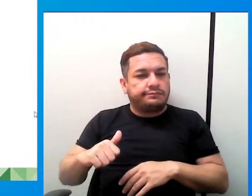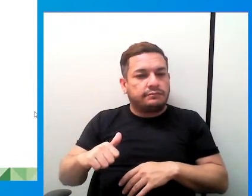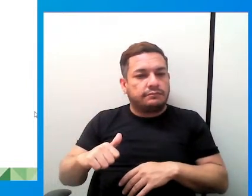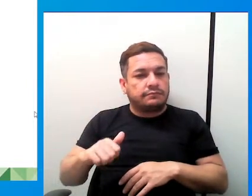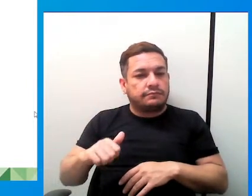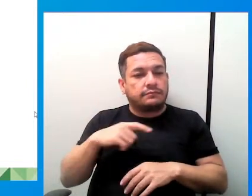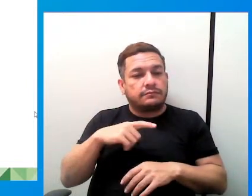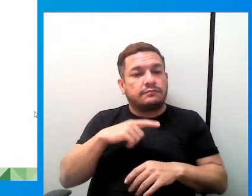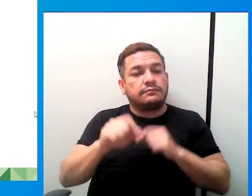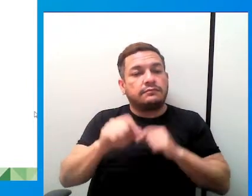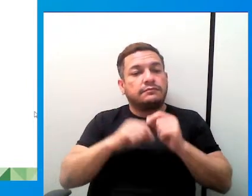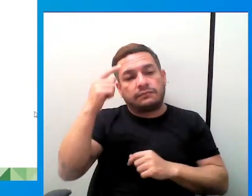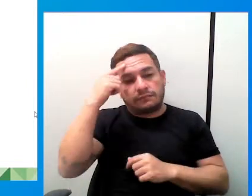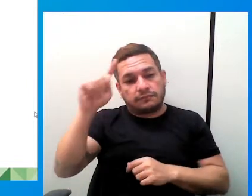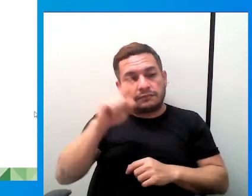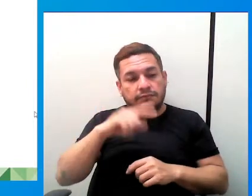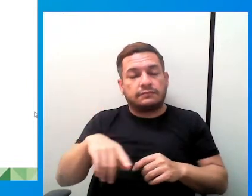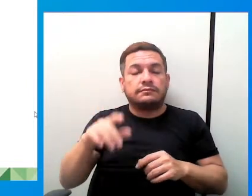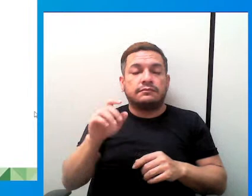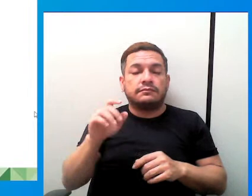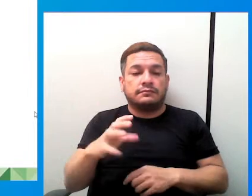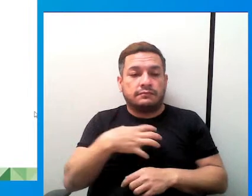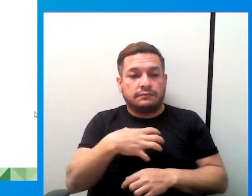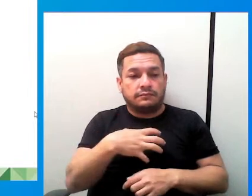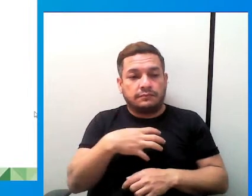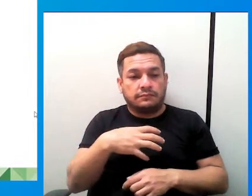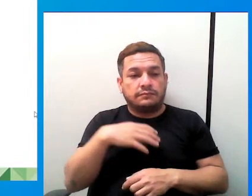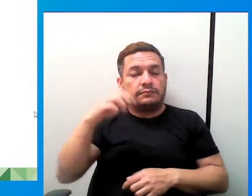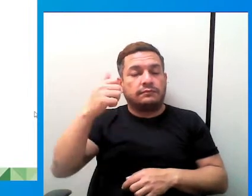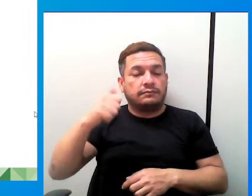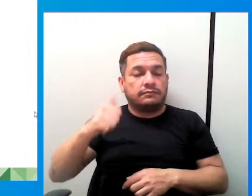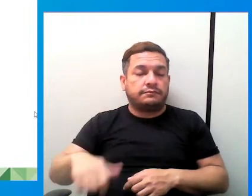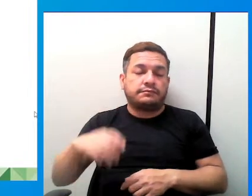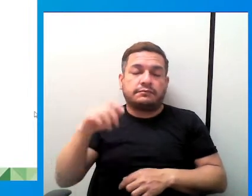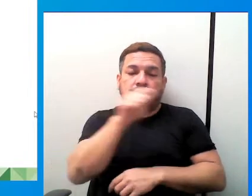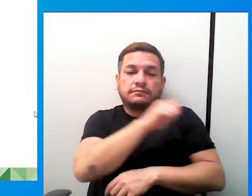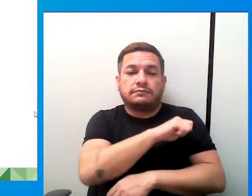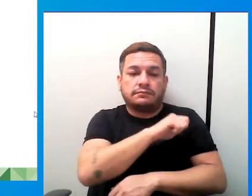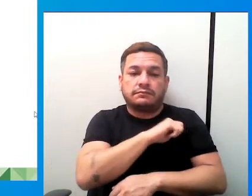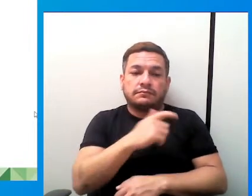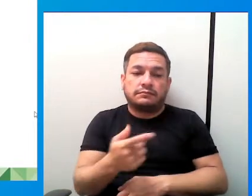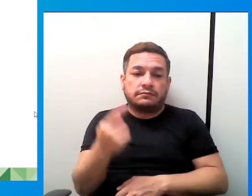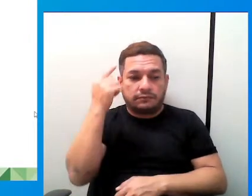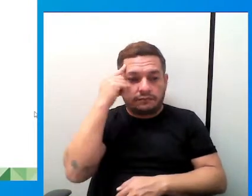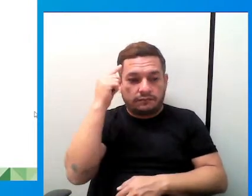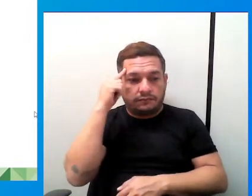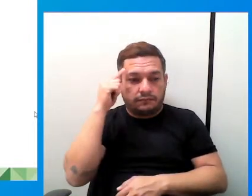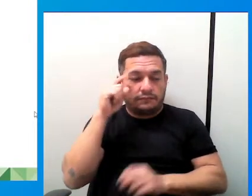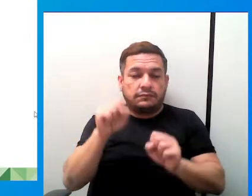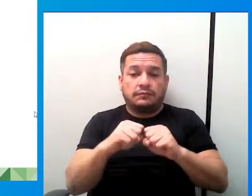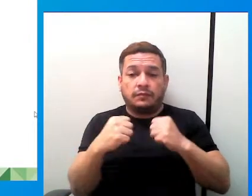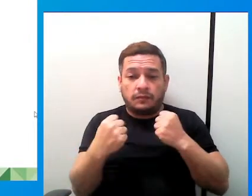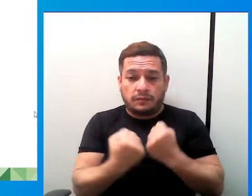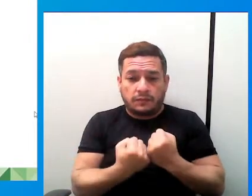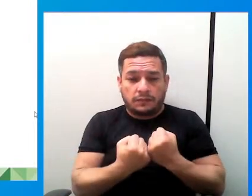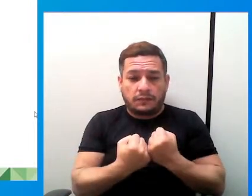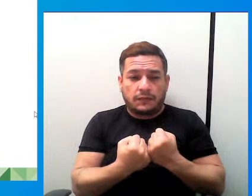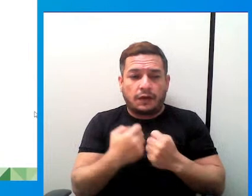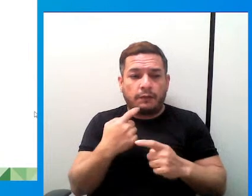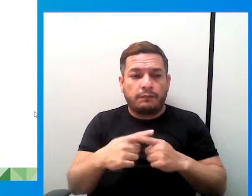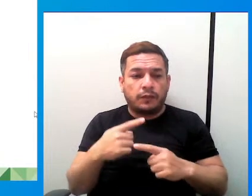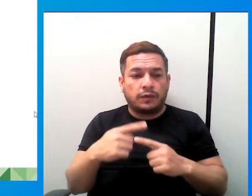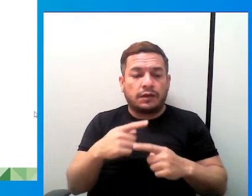traz a ideia de uma ação extensionista para avaliar o aluno. Ao invés dele pensar num seminário, por que ele não